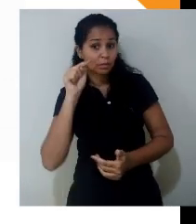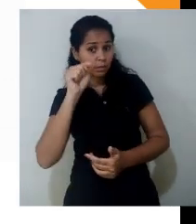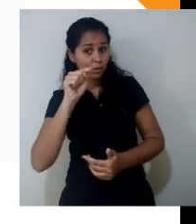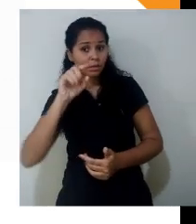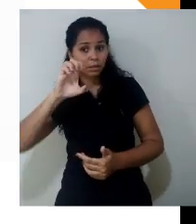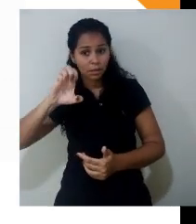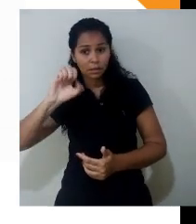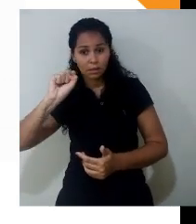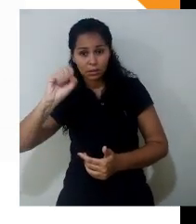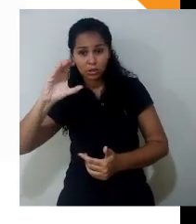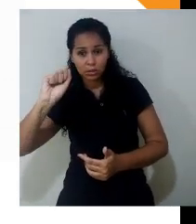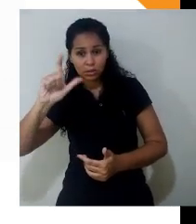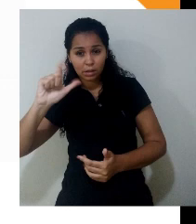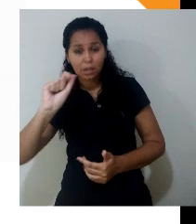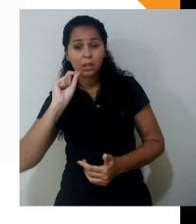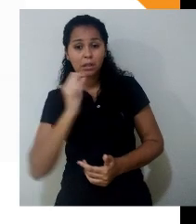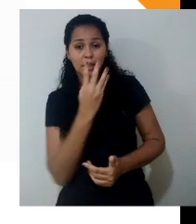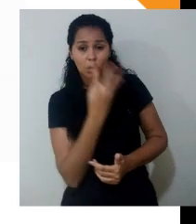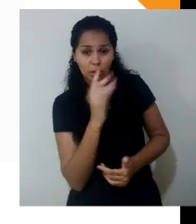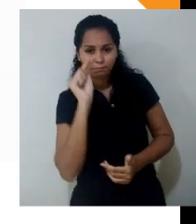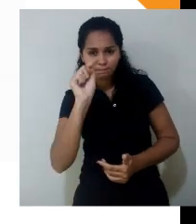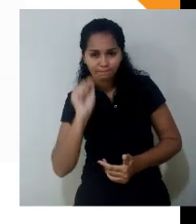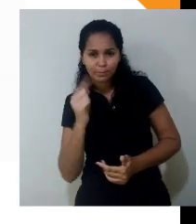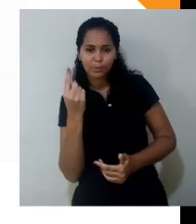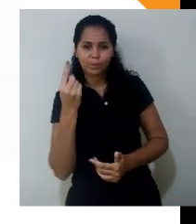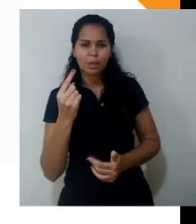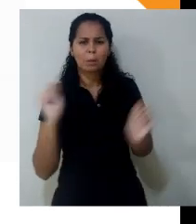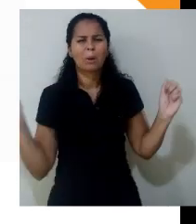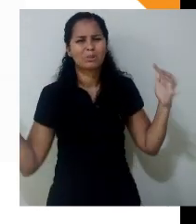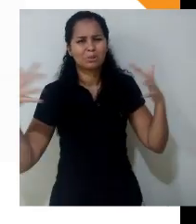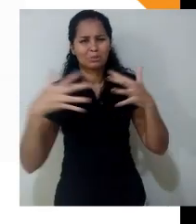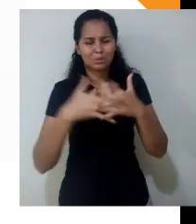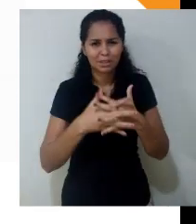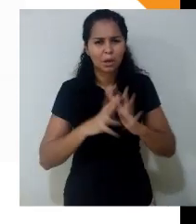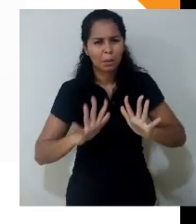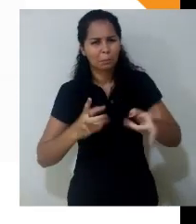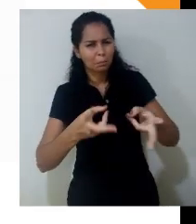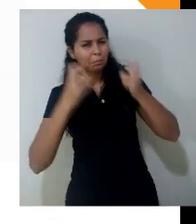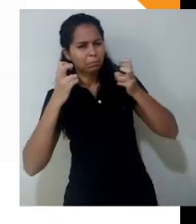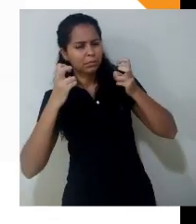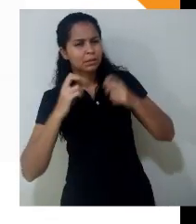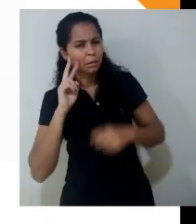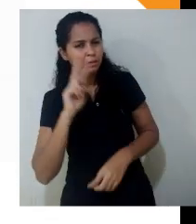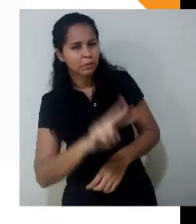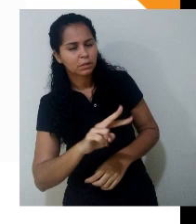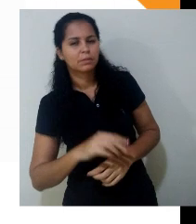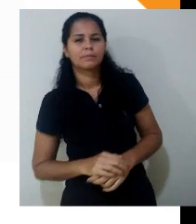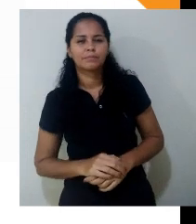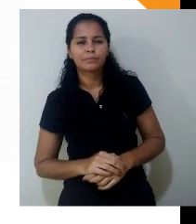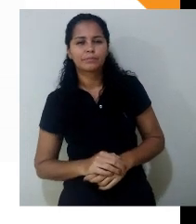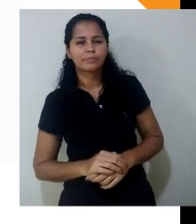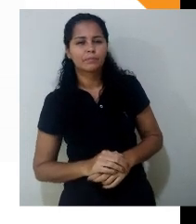é 4:1. Isso pode gerar uma certa confusão, mas olhem só. Quando